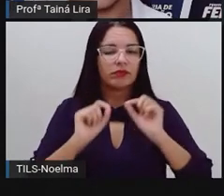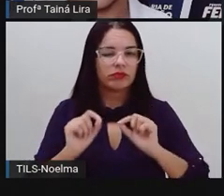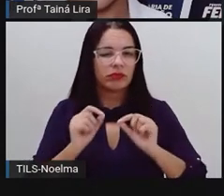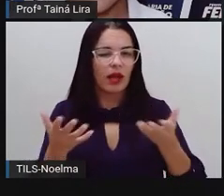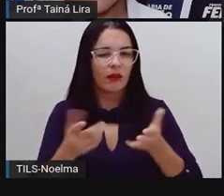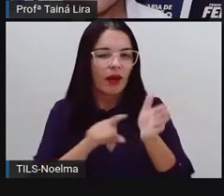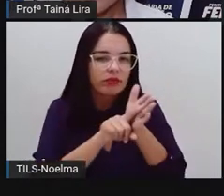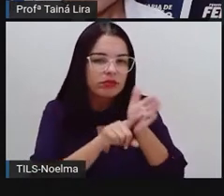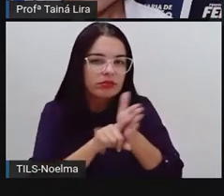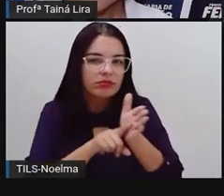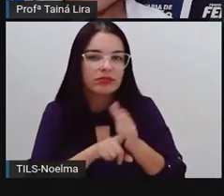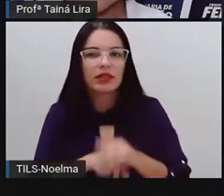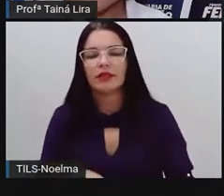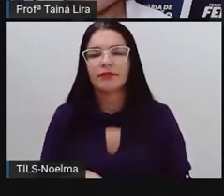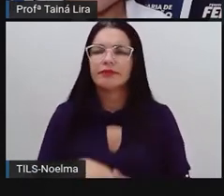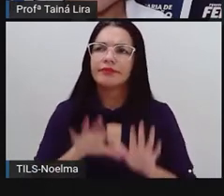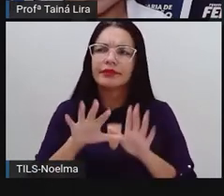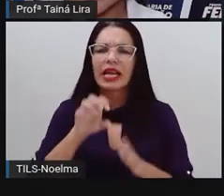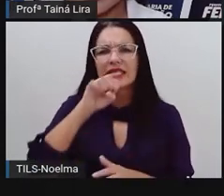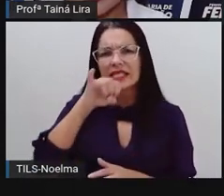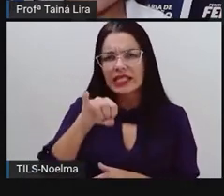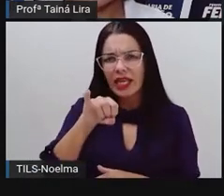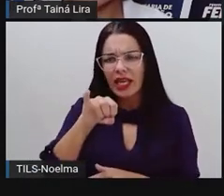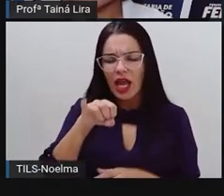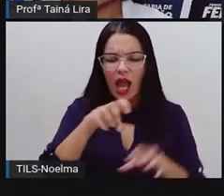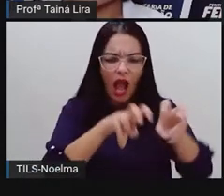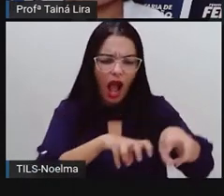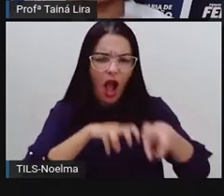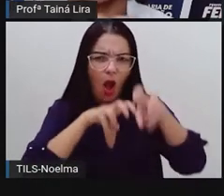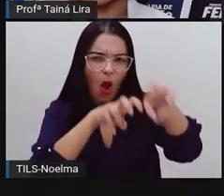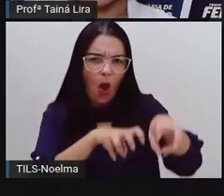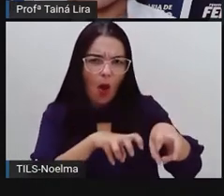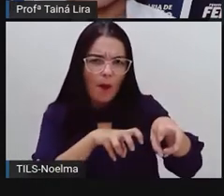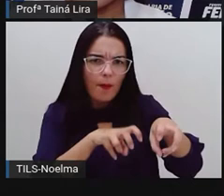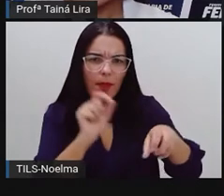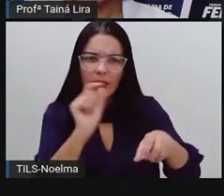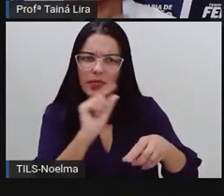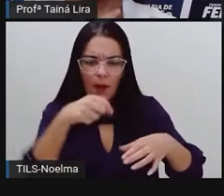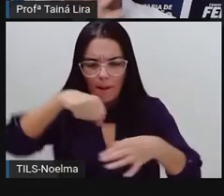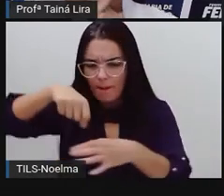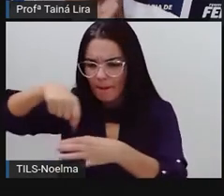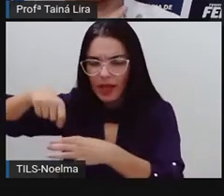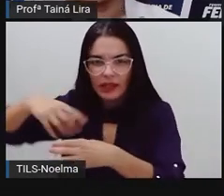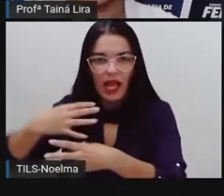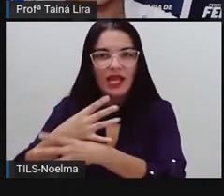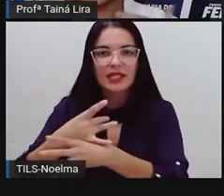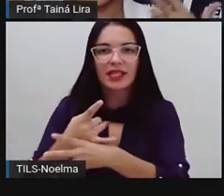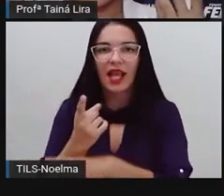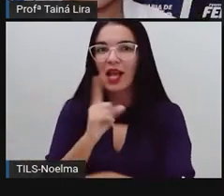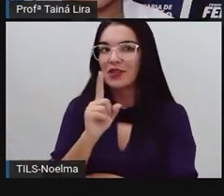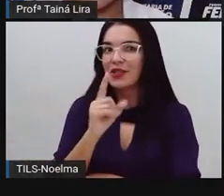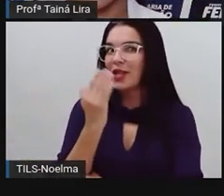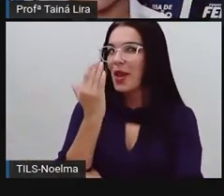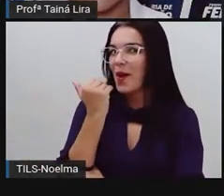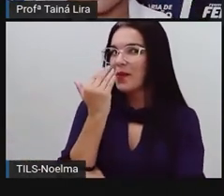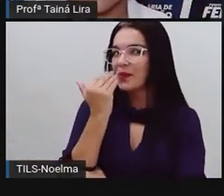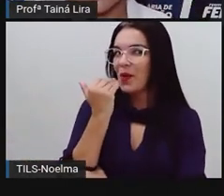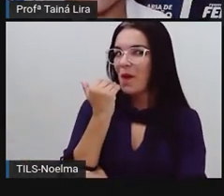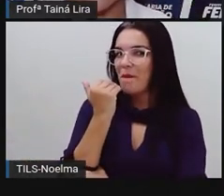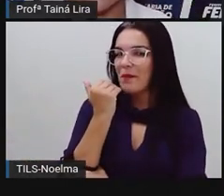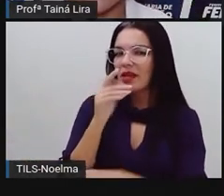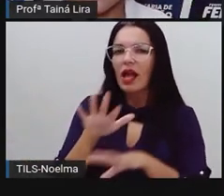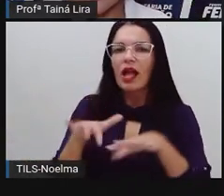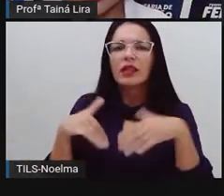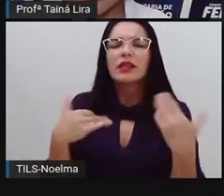analisar agora tá se o campo não planta a cidade não janta segundo ano que será que esse